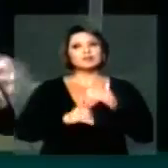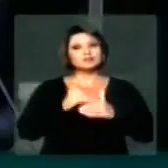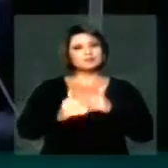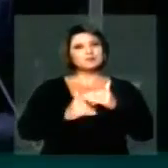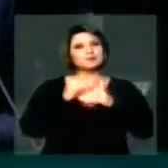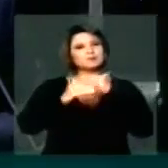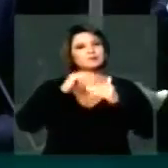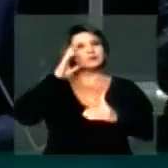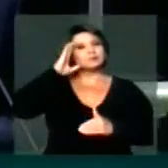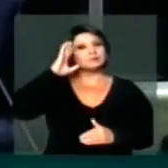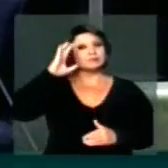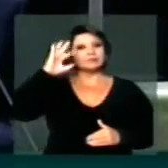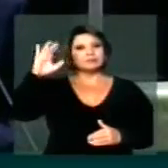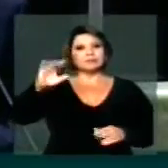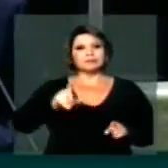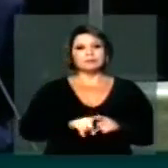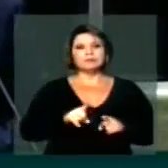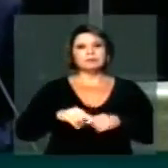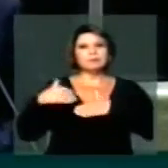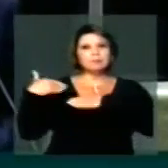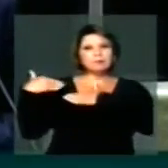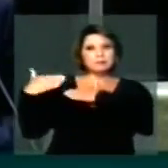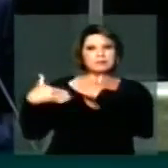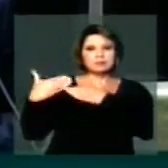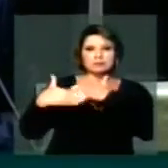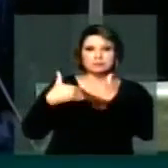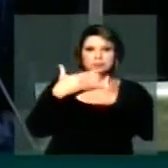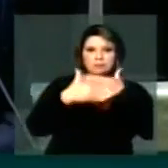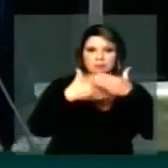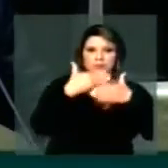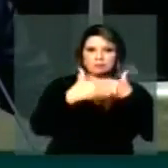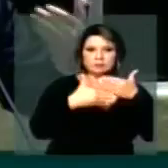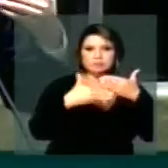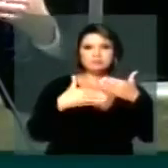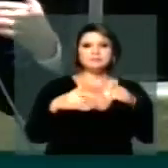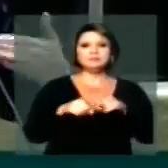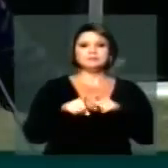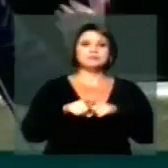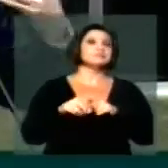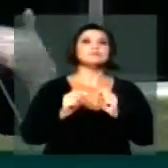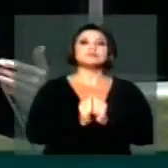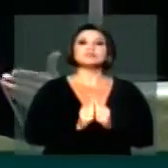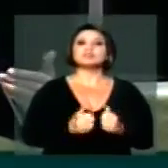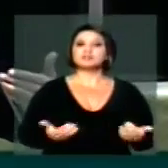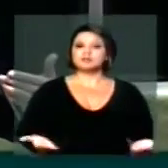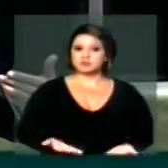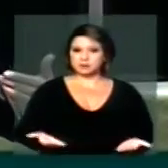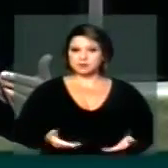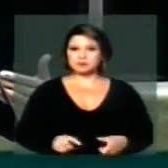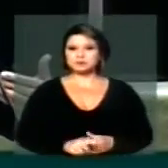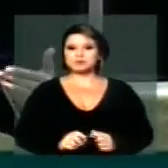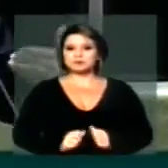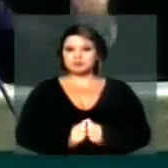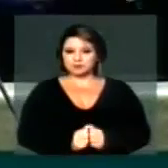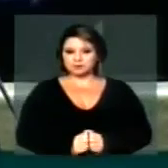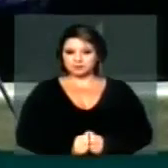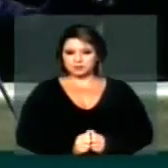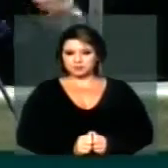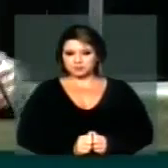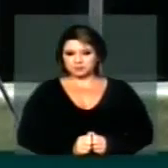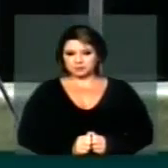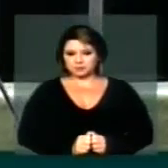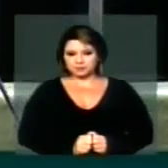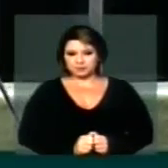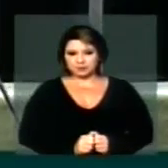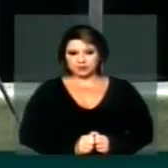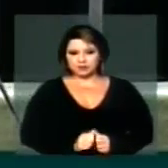seus sonhos, da sua trajetória de vida, se somando àqueles como